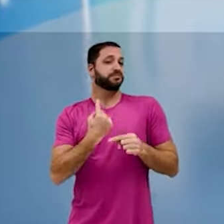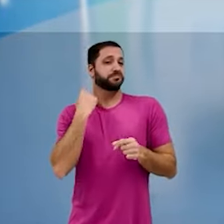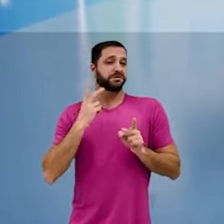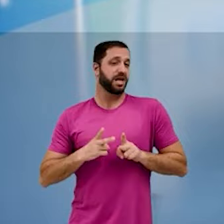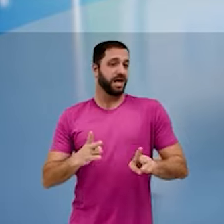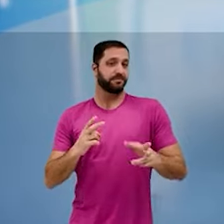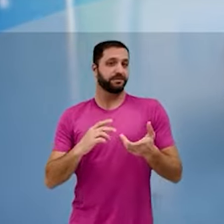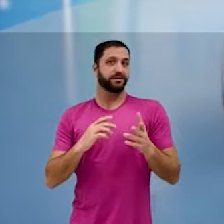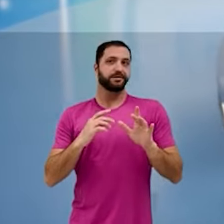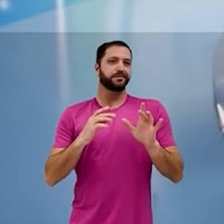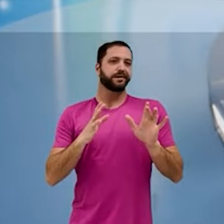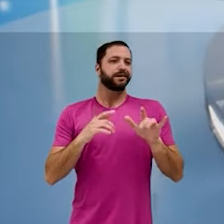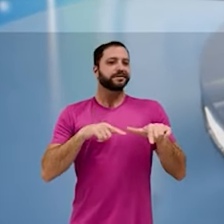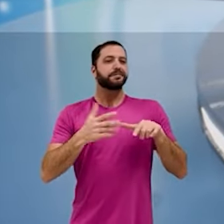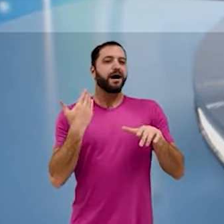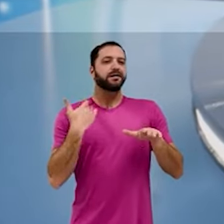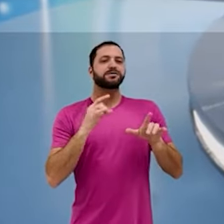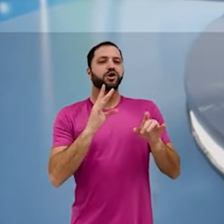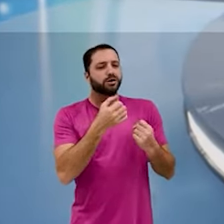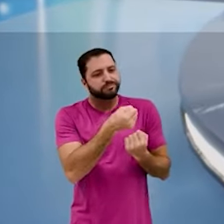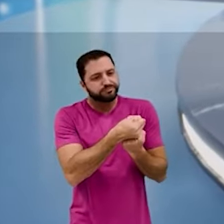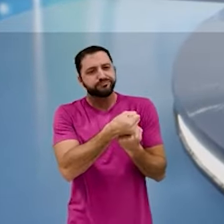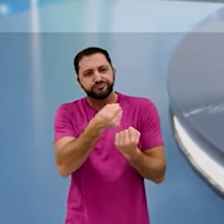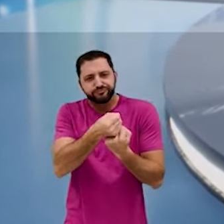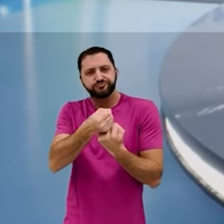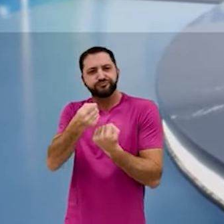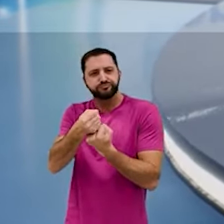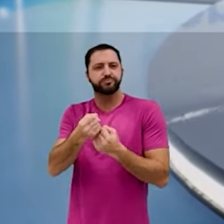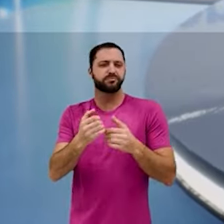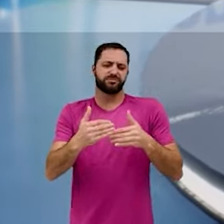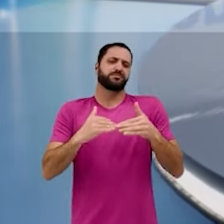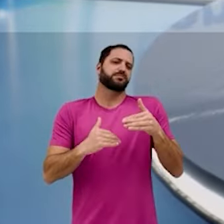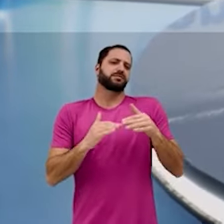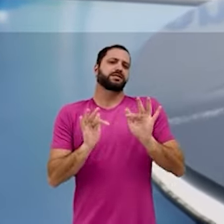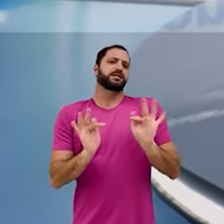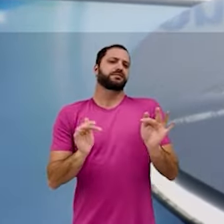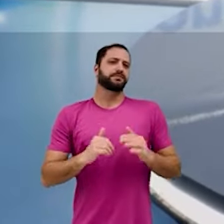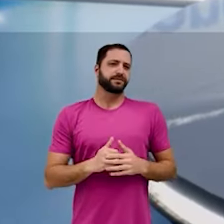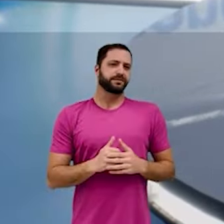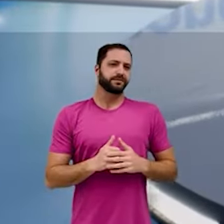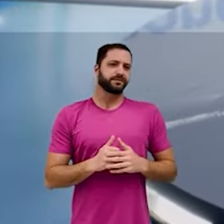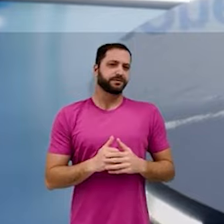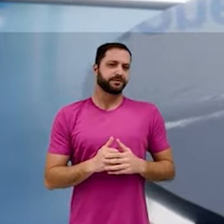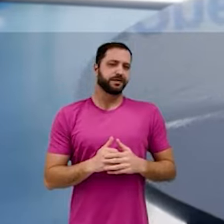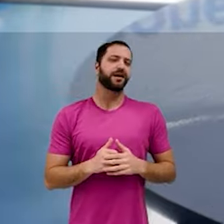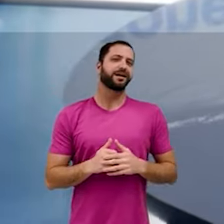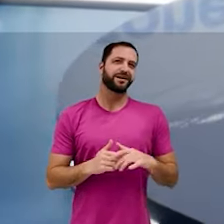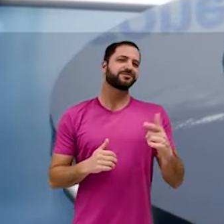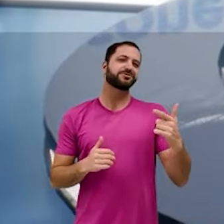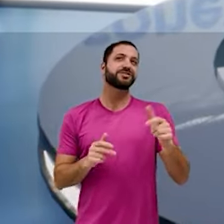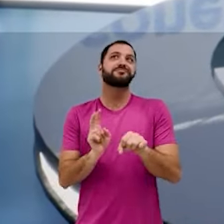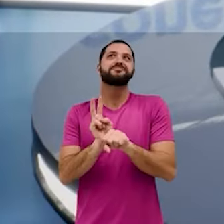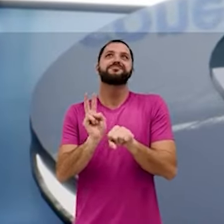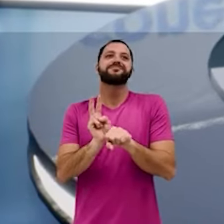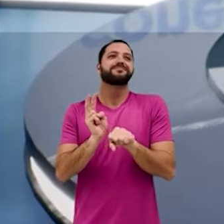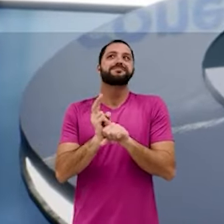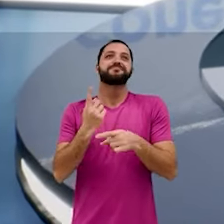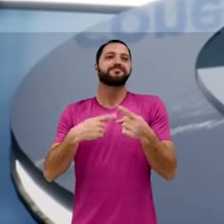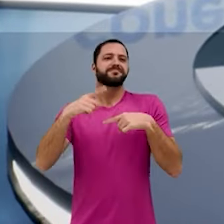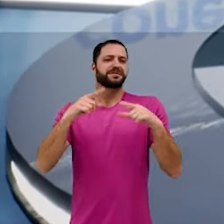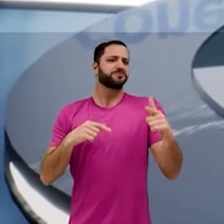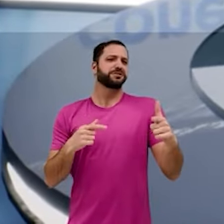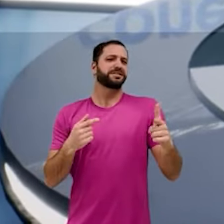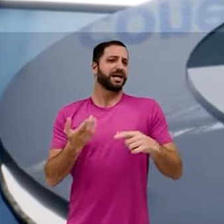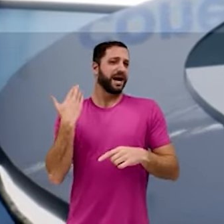era ali, aquela pessoa que ficava do lado. E nos bastidores, né? É, nos bastidores também não tinha muita perspectiva de